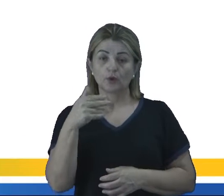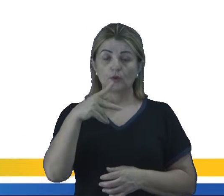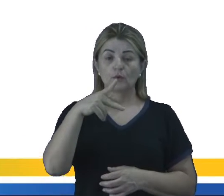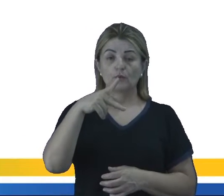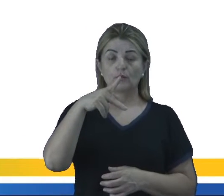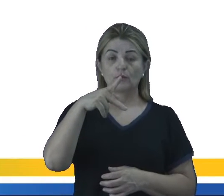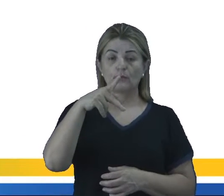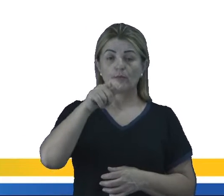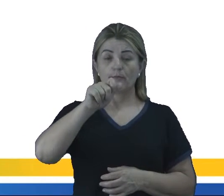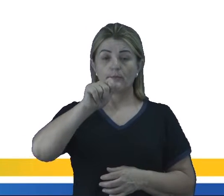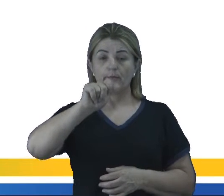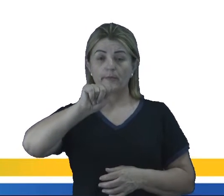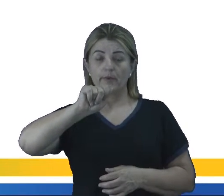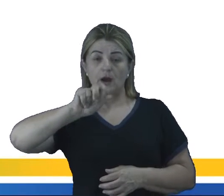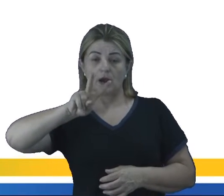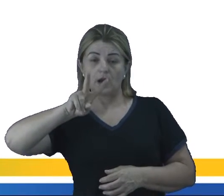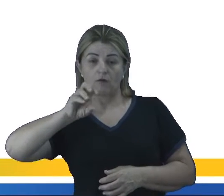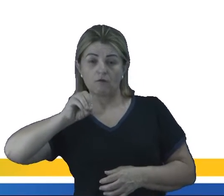de expressar